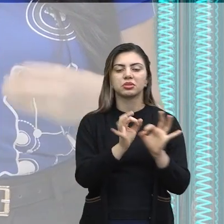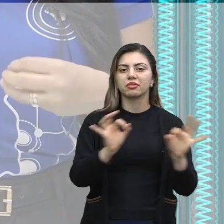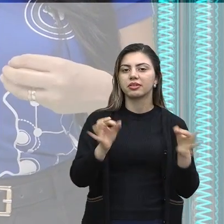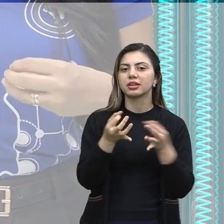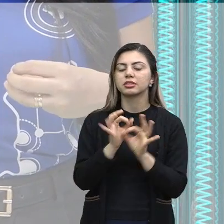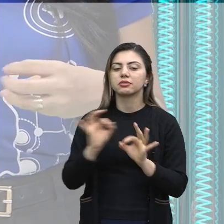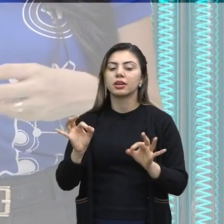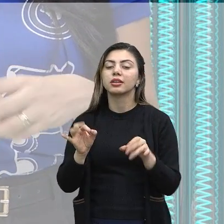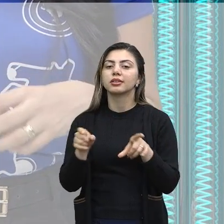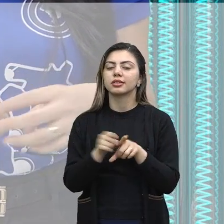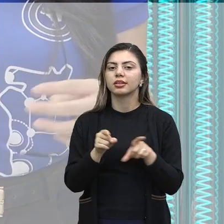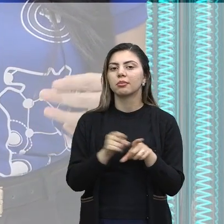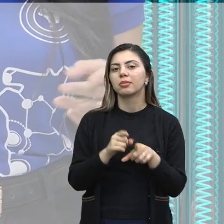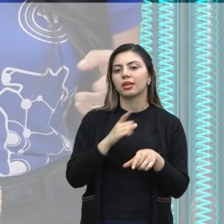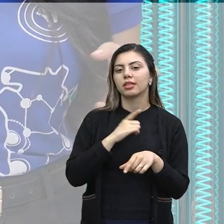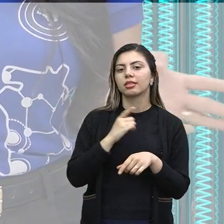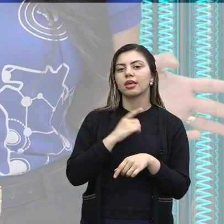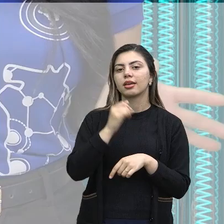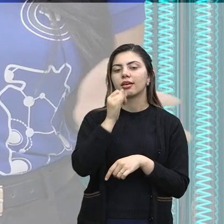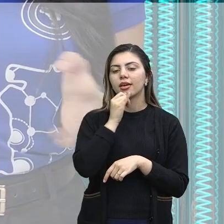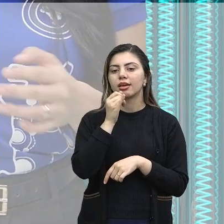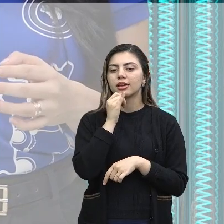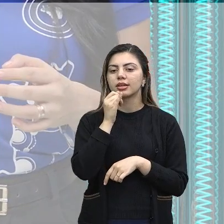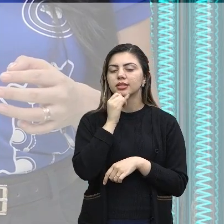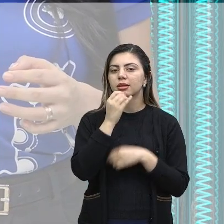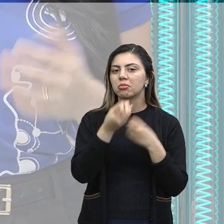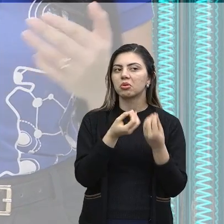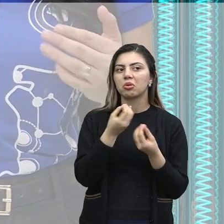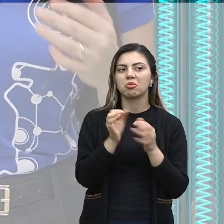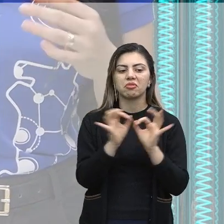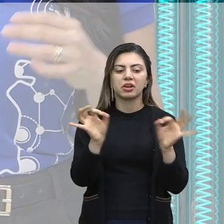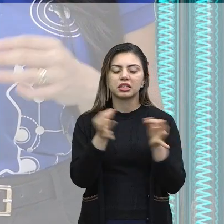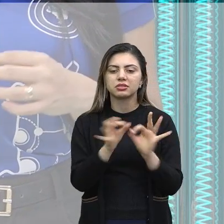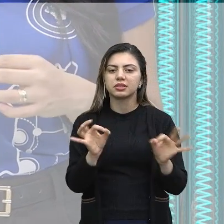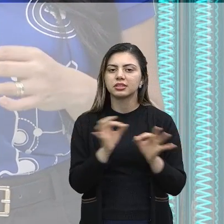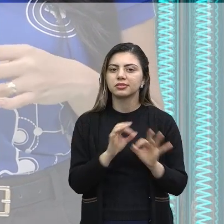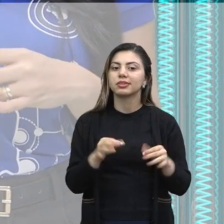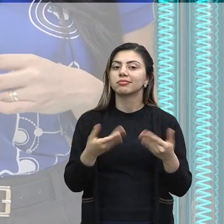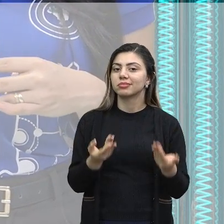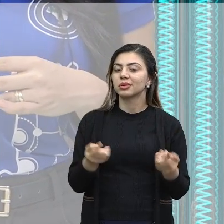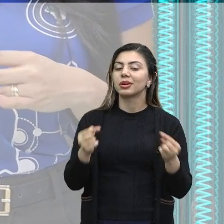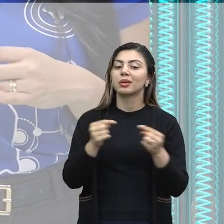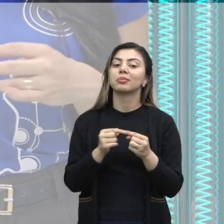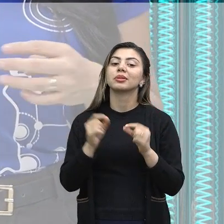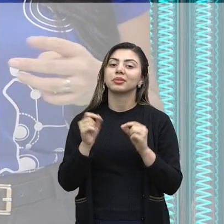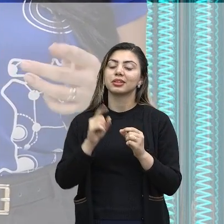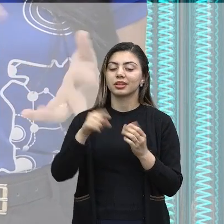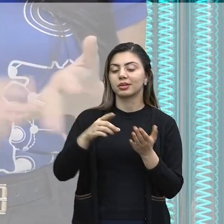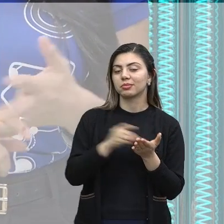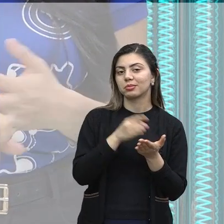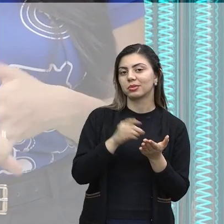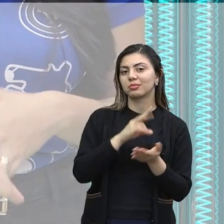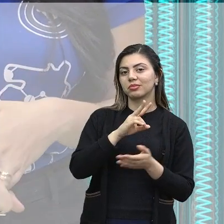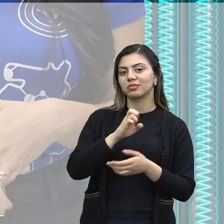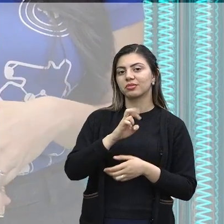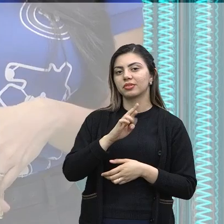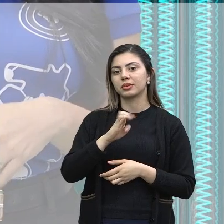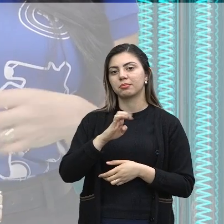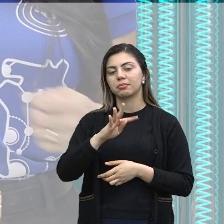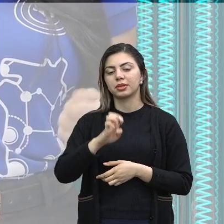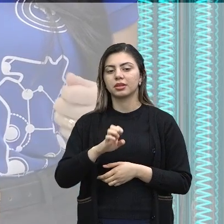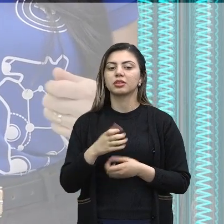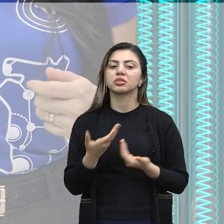vem aplicações. Vem o exemplo dela em várias frases. Isso é um verbete de dicionário, que também pode estar ali